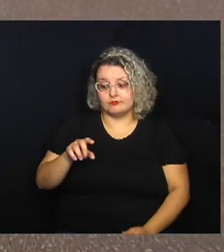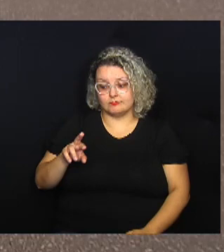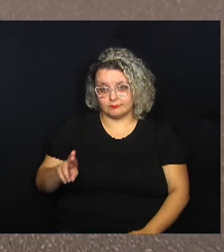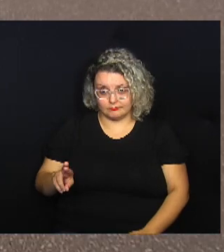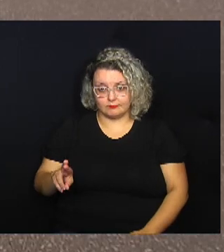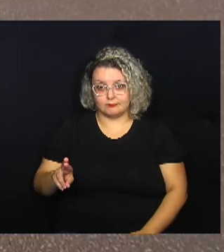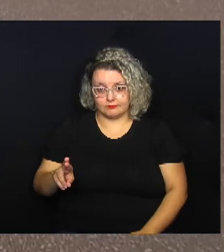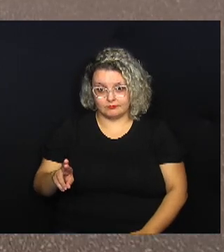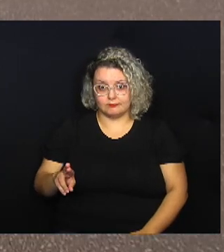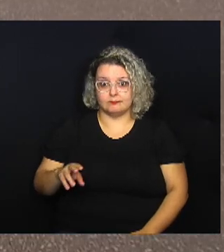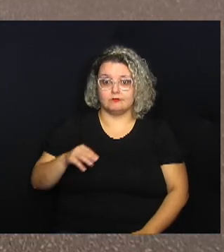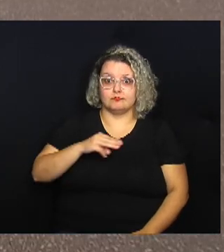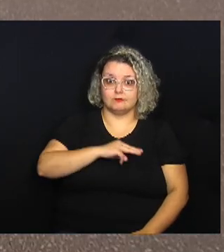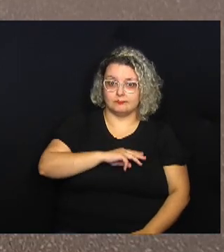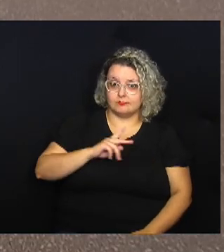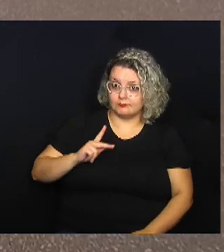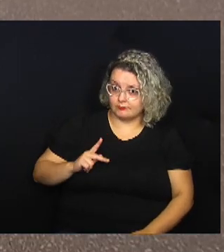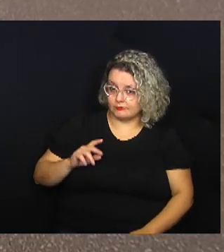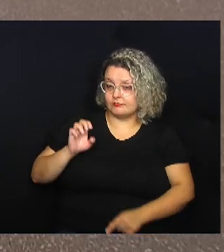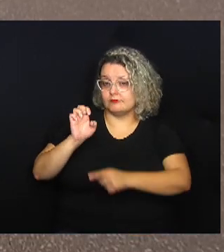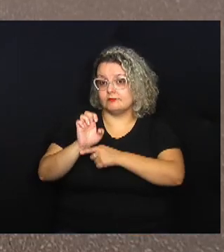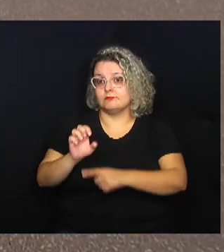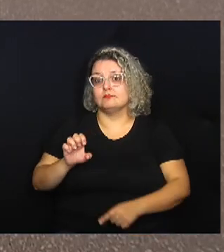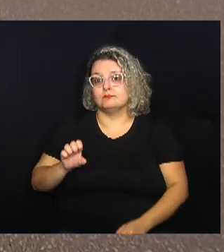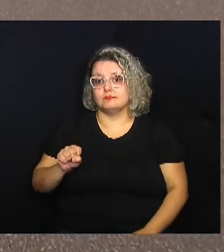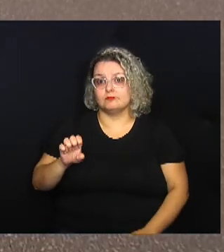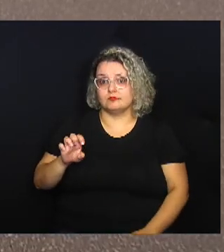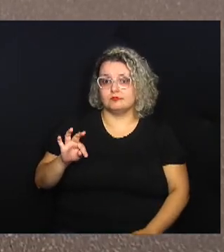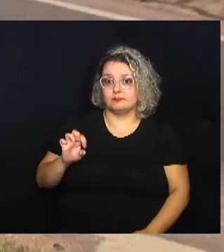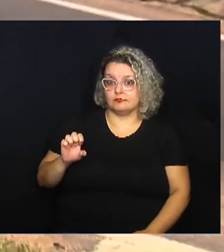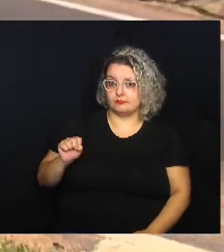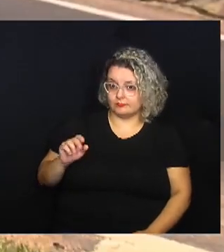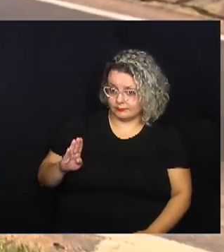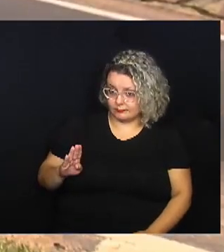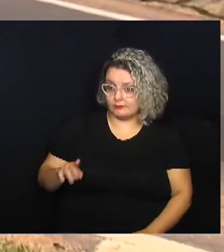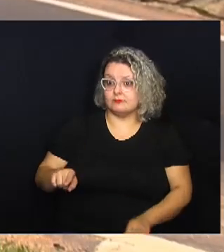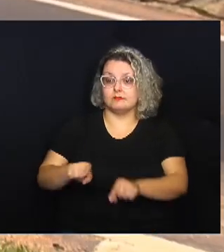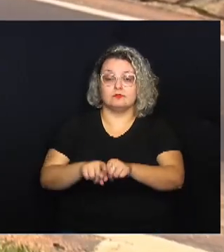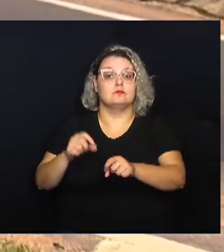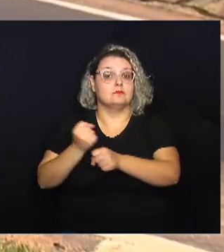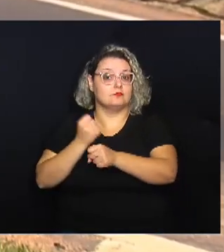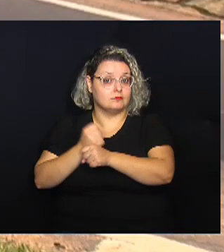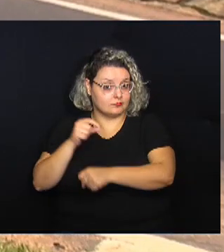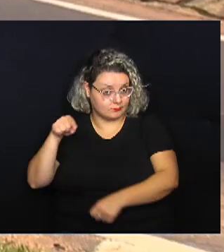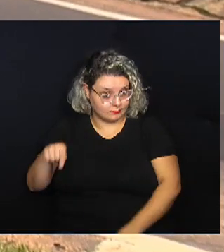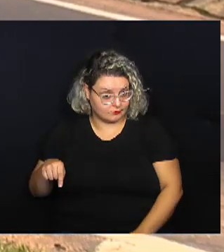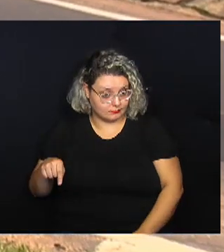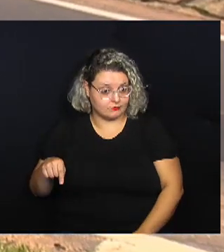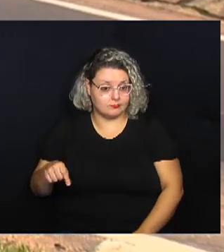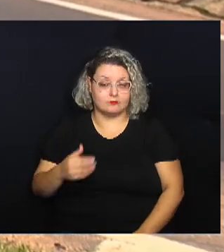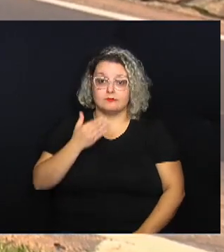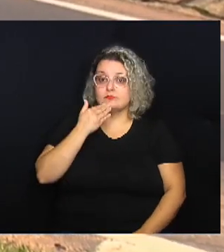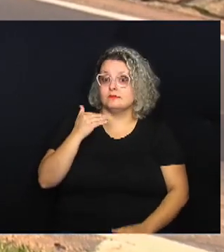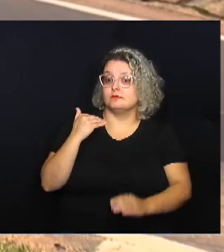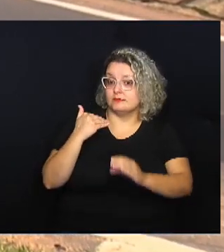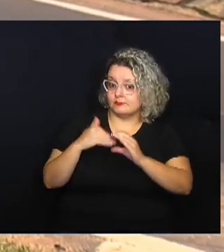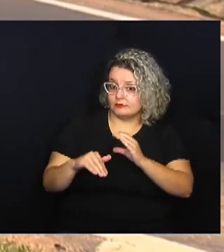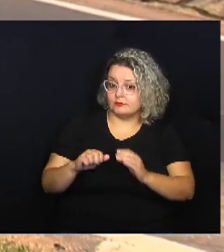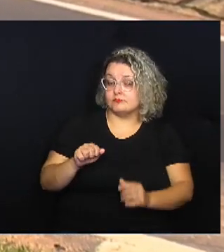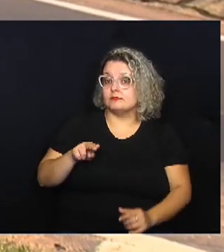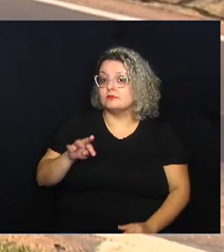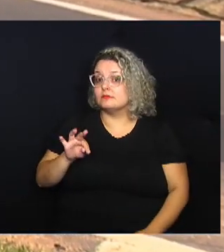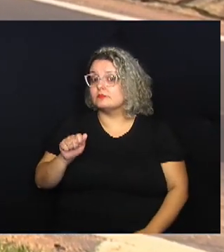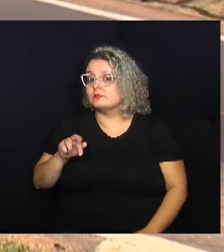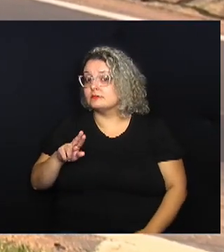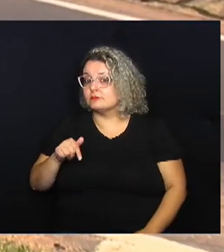do Ministério Público Estadual da CETESB e da construtora tô pedindo também os e-mails né das autarquias porque